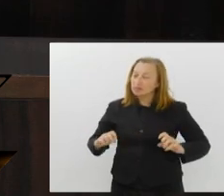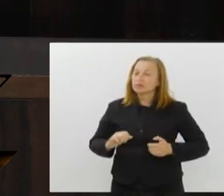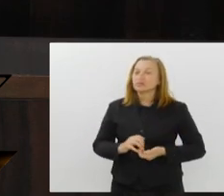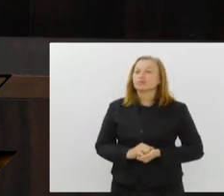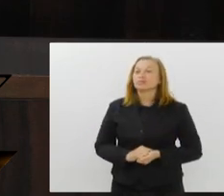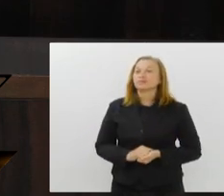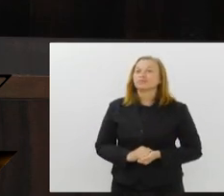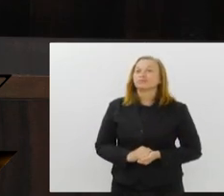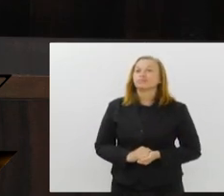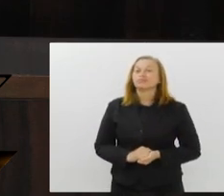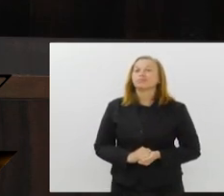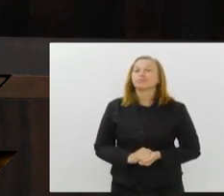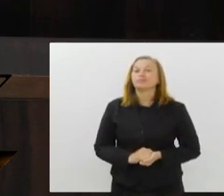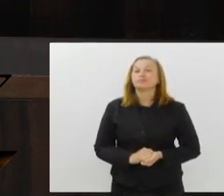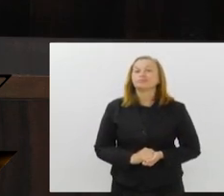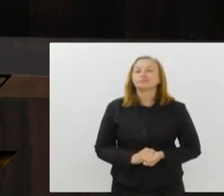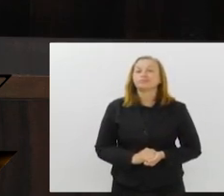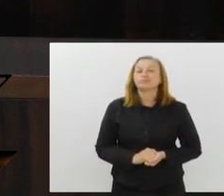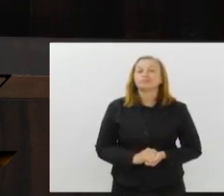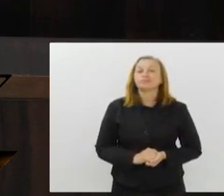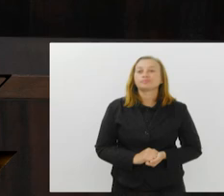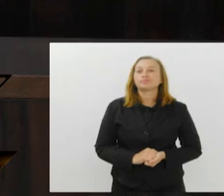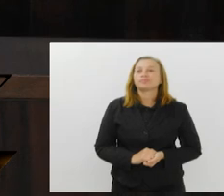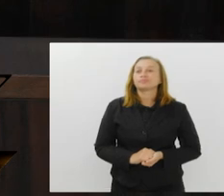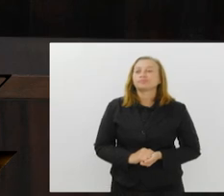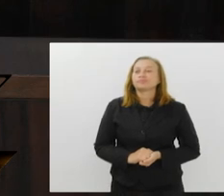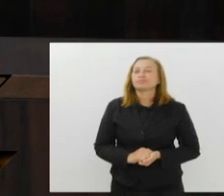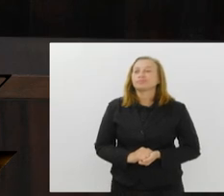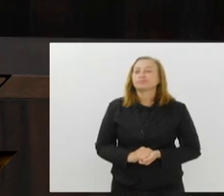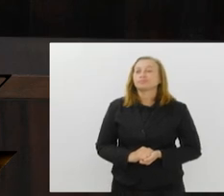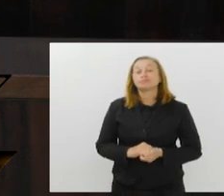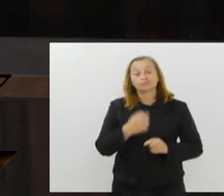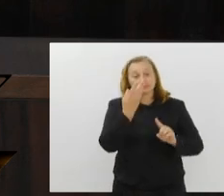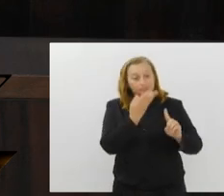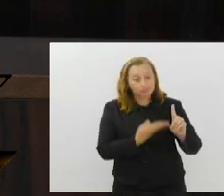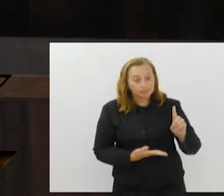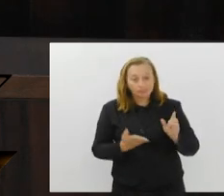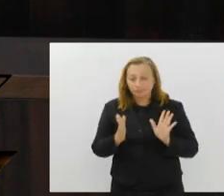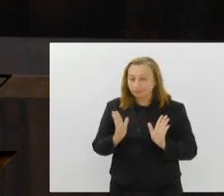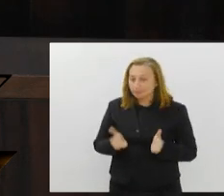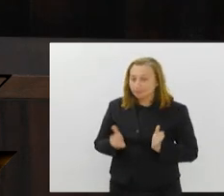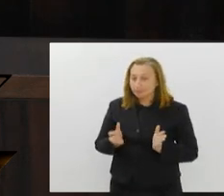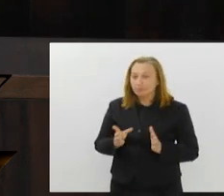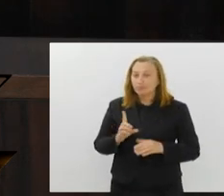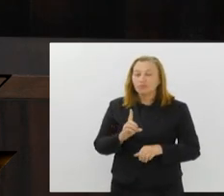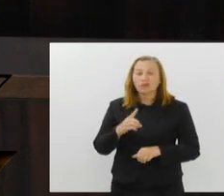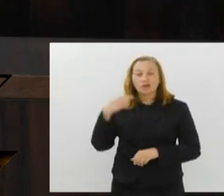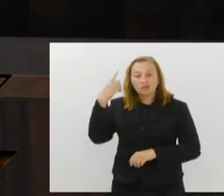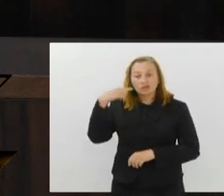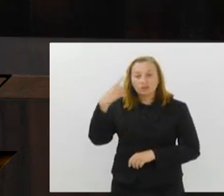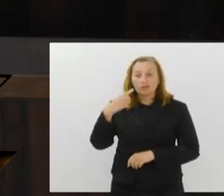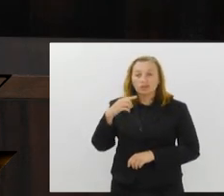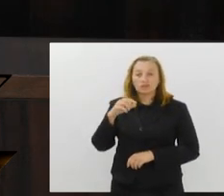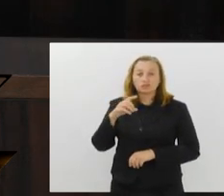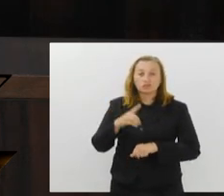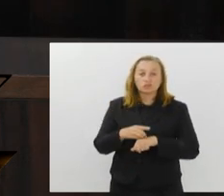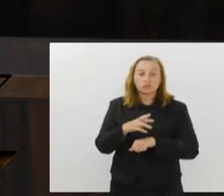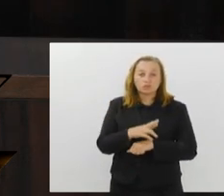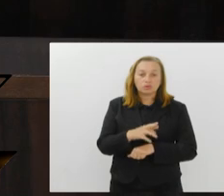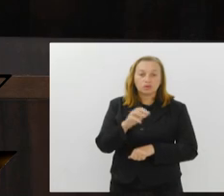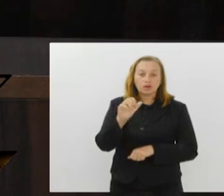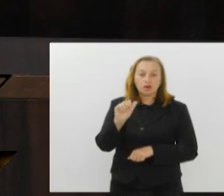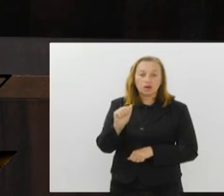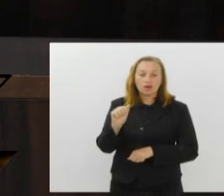né colegas amigos do nosso homenageado advogado Dr Fernando Augusto Fernandes que estão na mesa